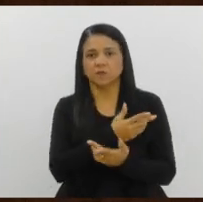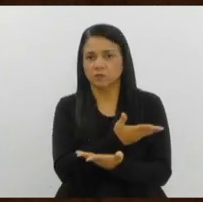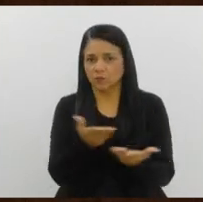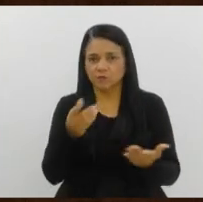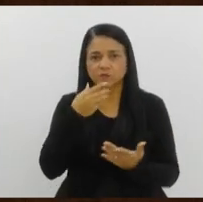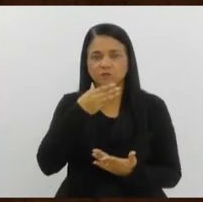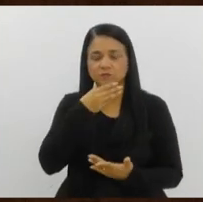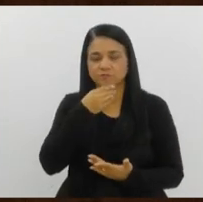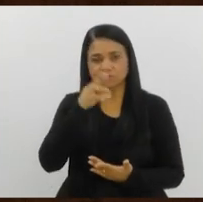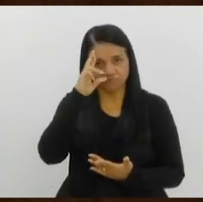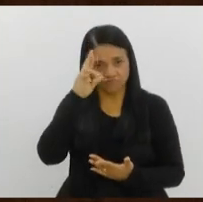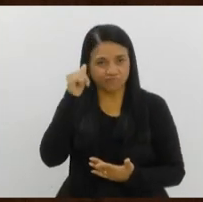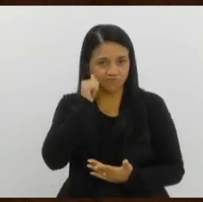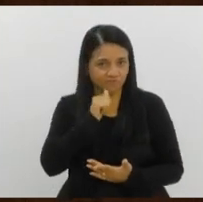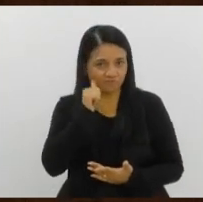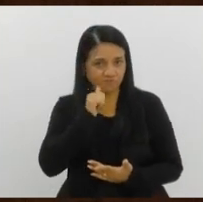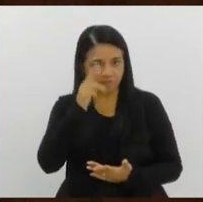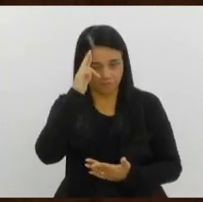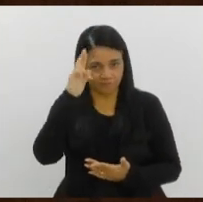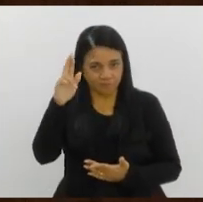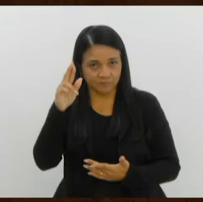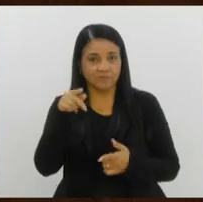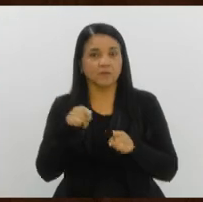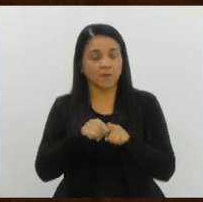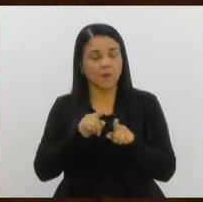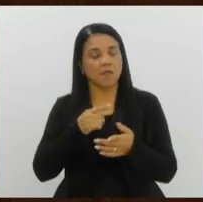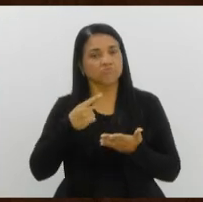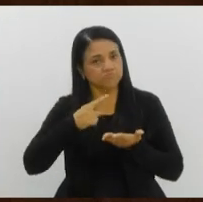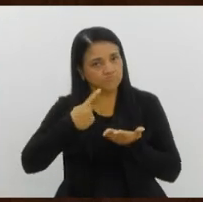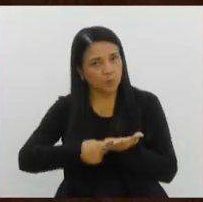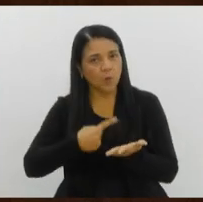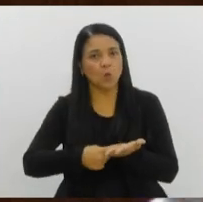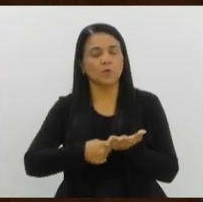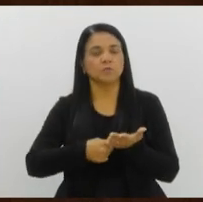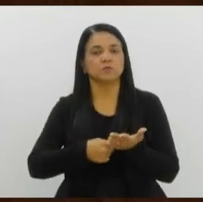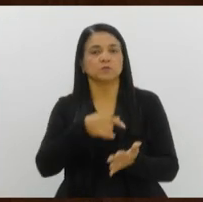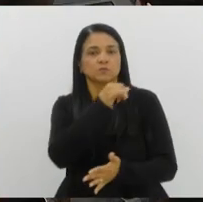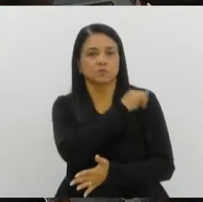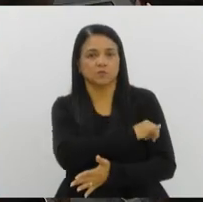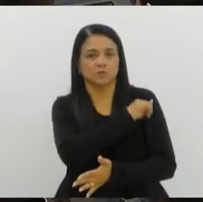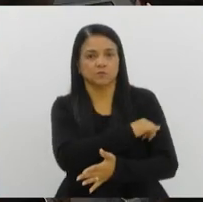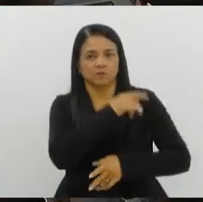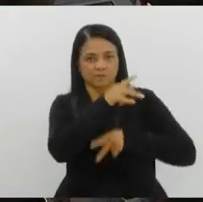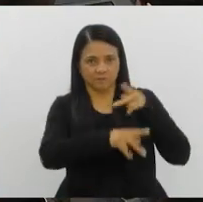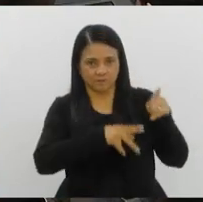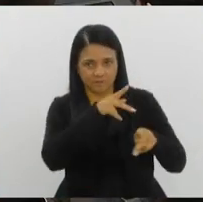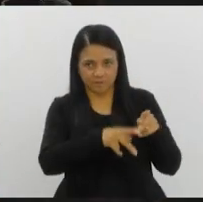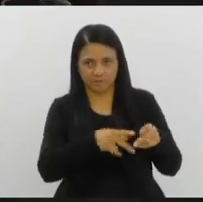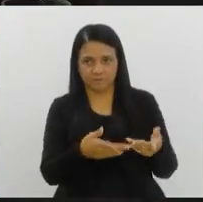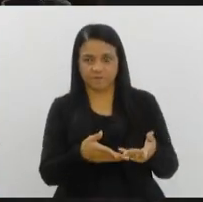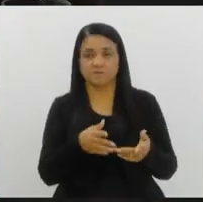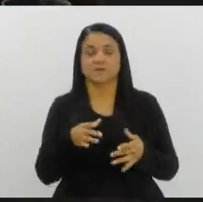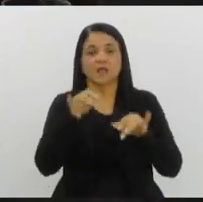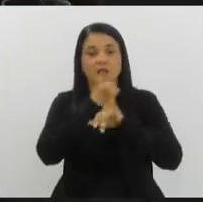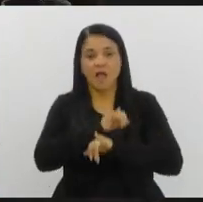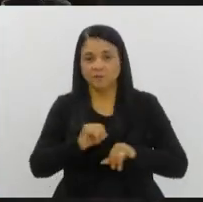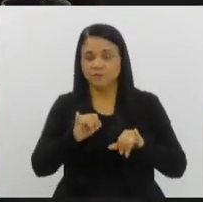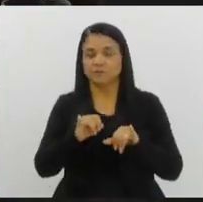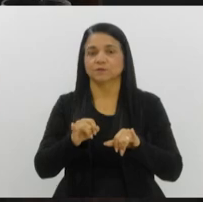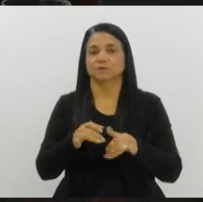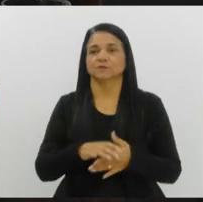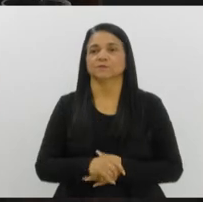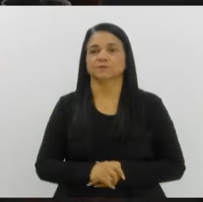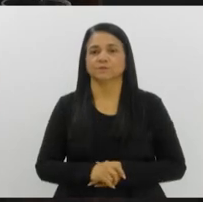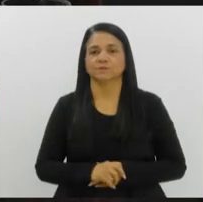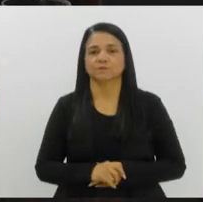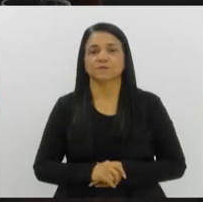senhoras, assim como reforçar o meu compromisso com a população fluminense. Obrigado. Obrigada, deputado. Anuncio,